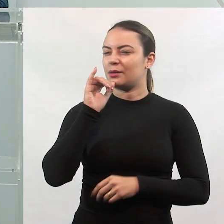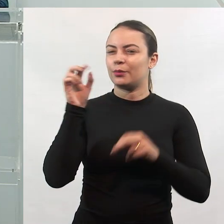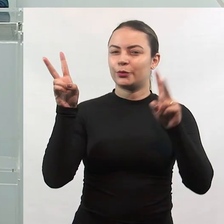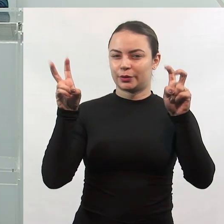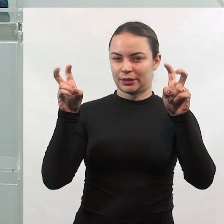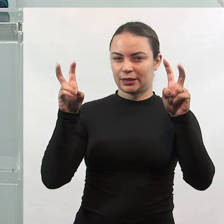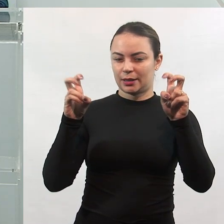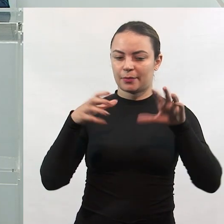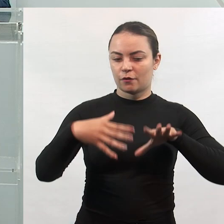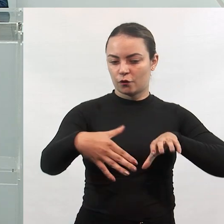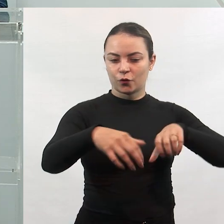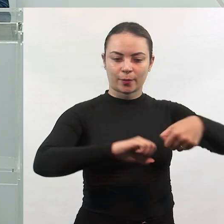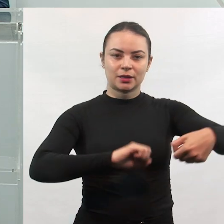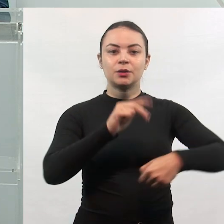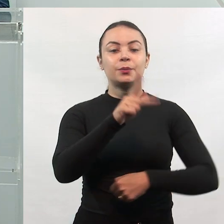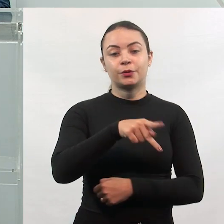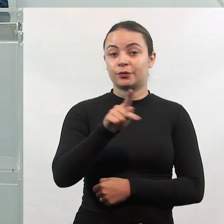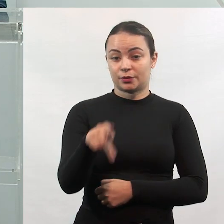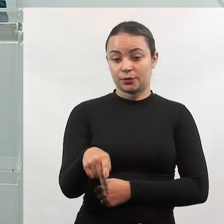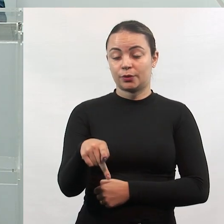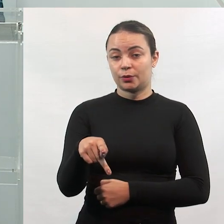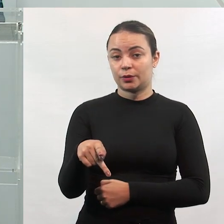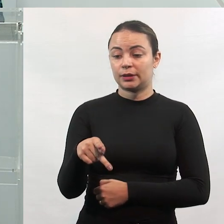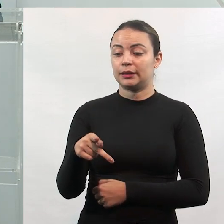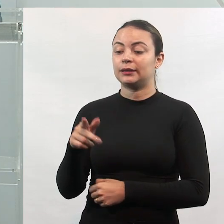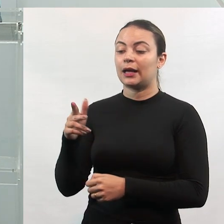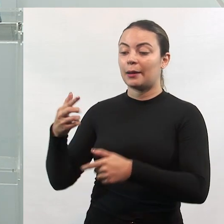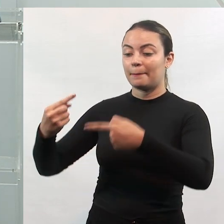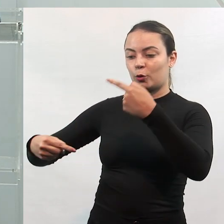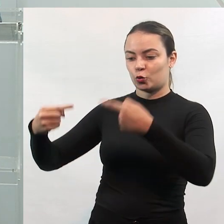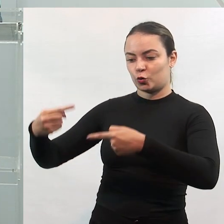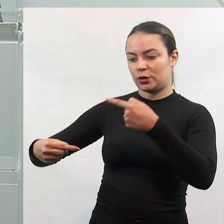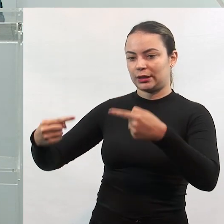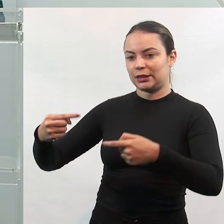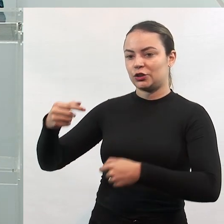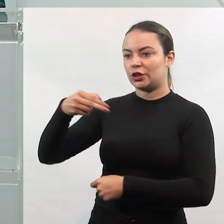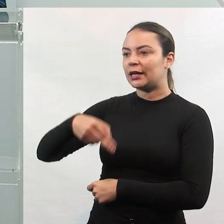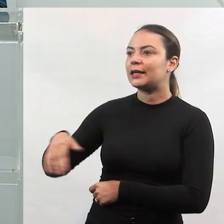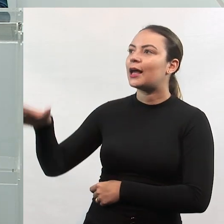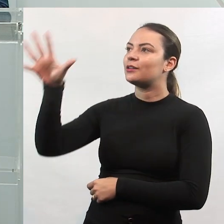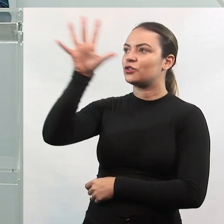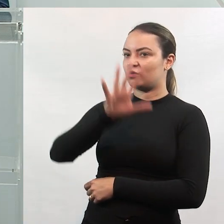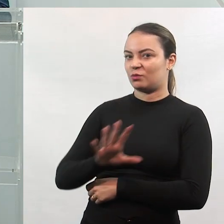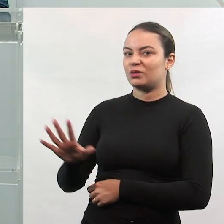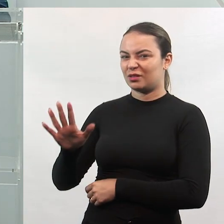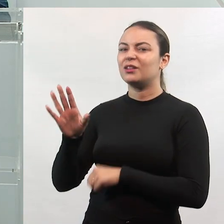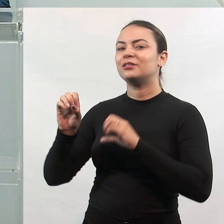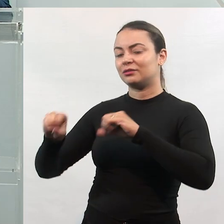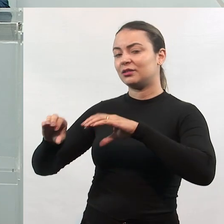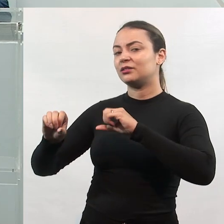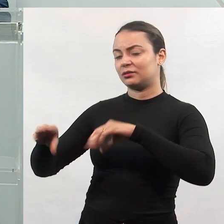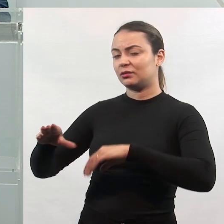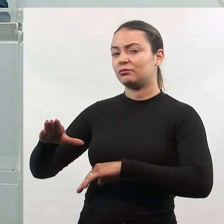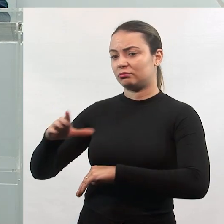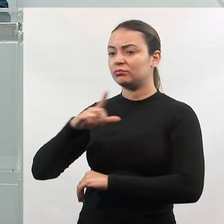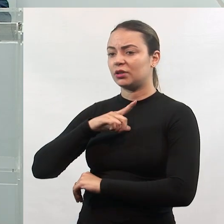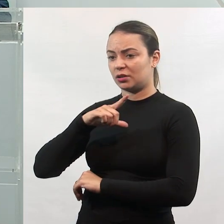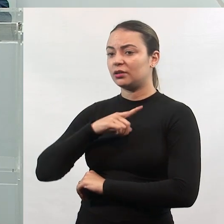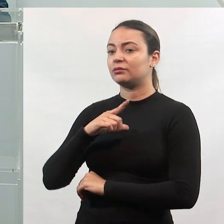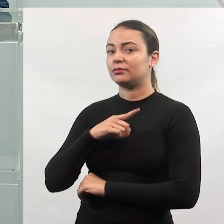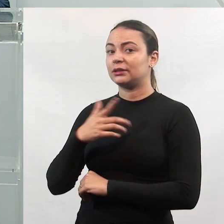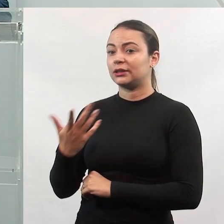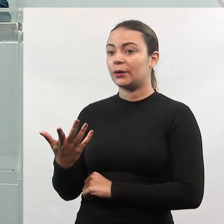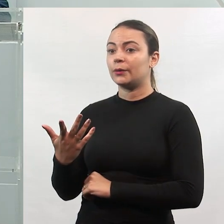política pública vigente, automaticamente é um tema que traz, sim, algum interesse da academia, né? Mas dentro do problema